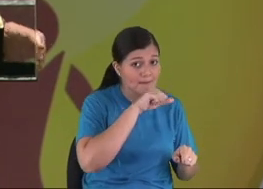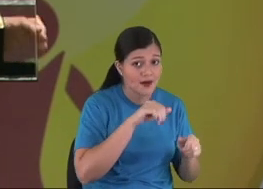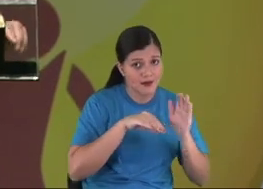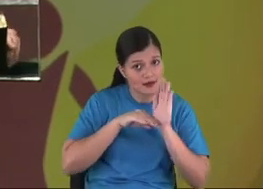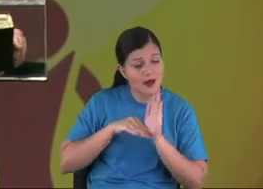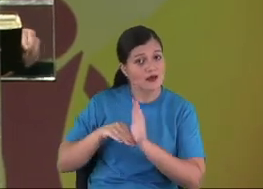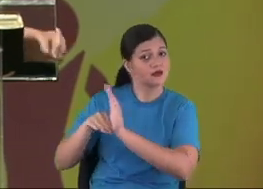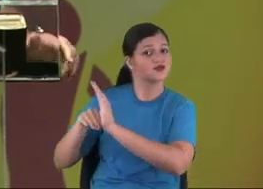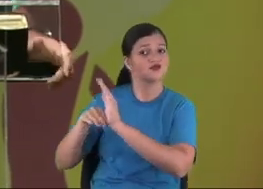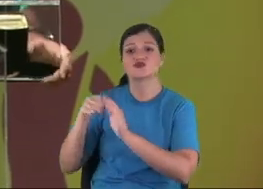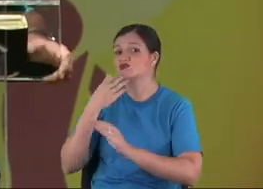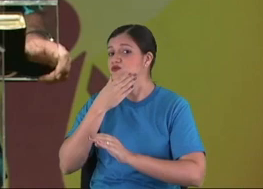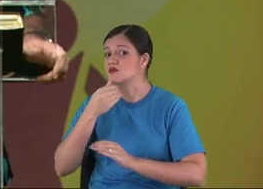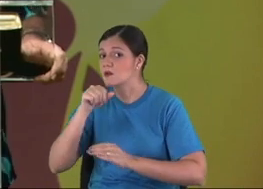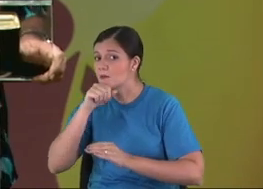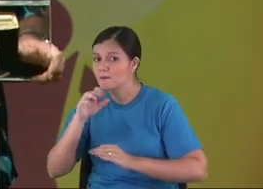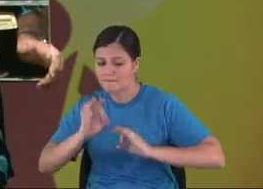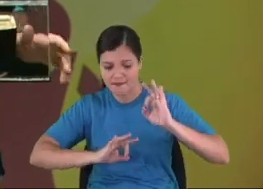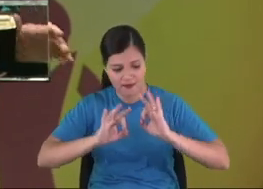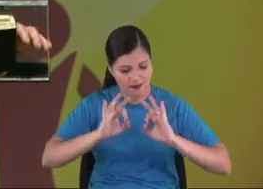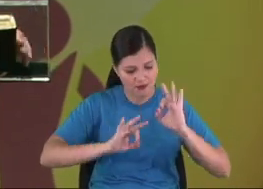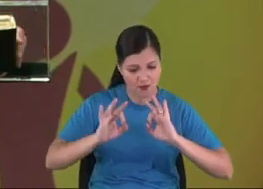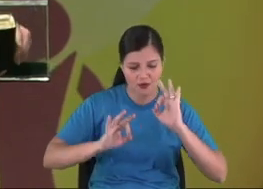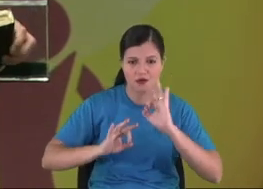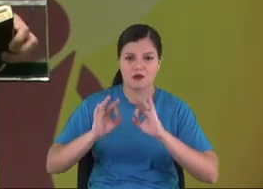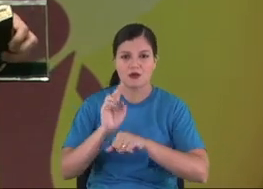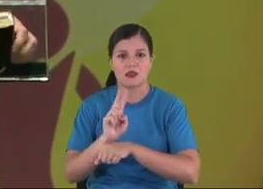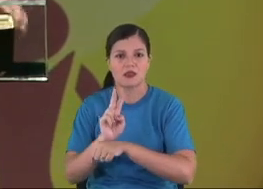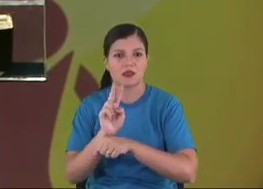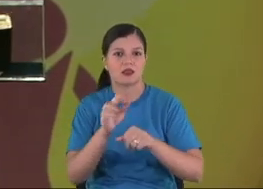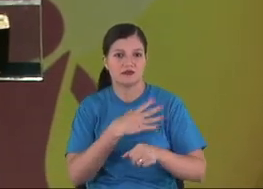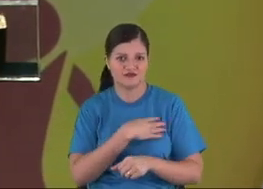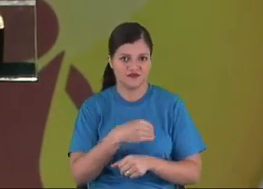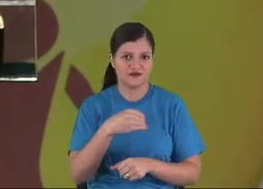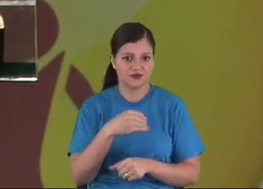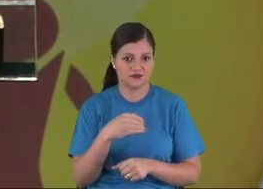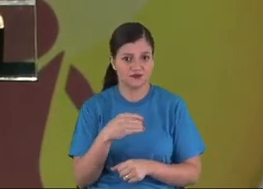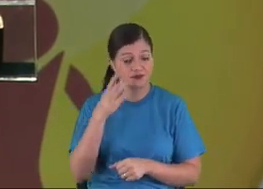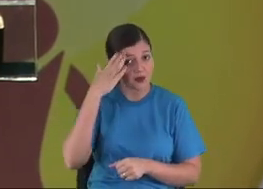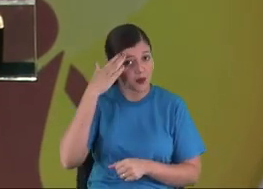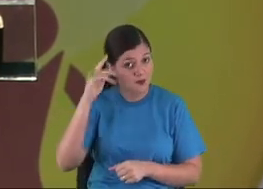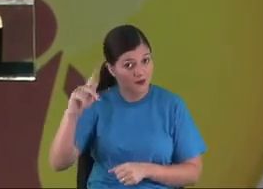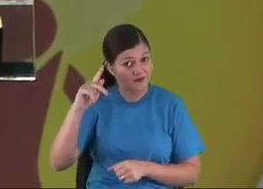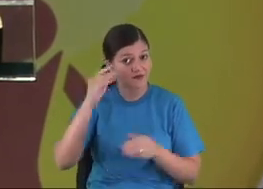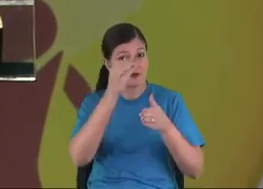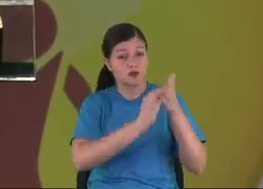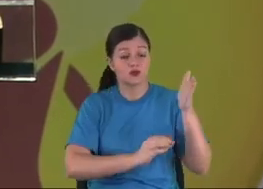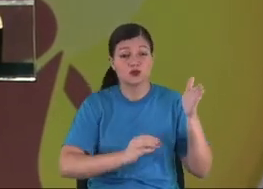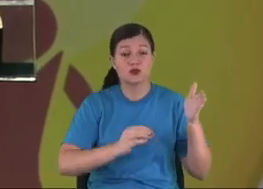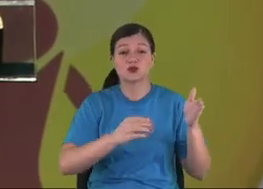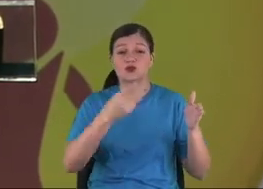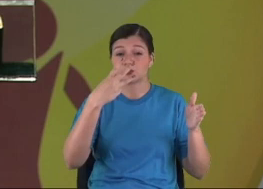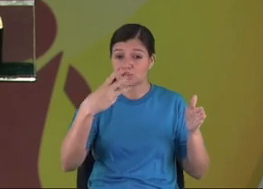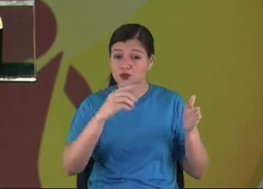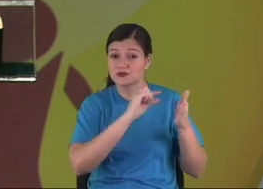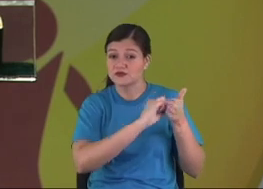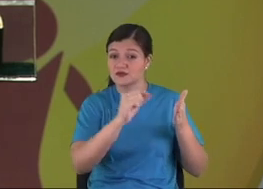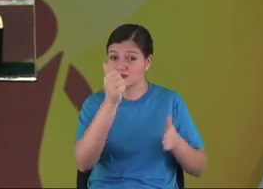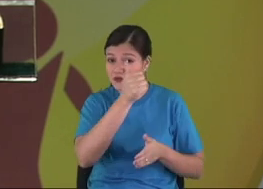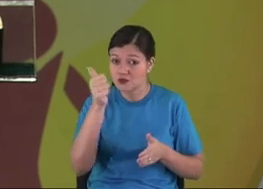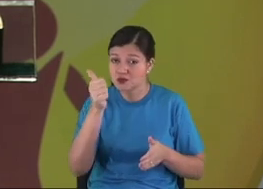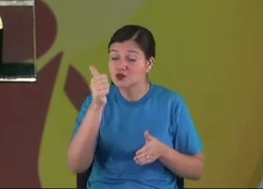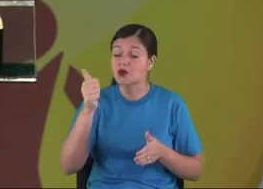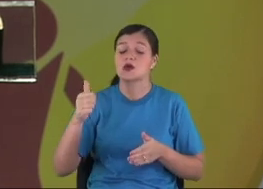Provérbios capítulo 3, verso 11. Deus bate nessa questão. Deus estabeleceu você, papai, como autoridade dessa